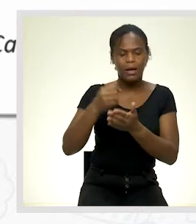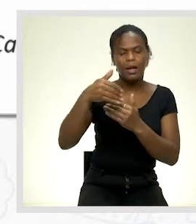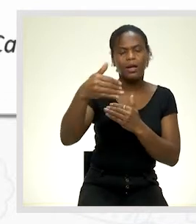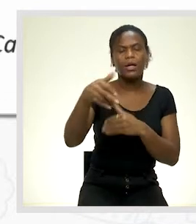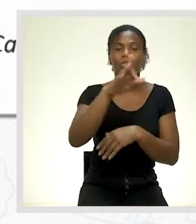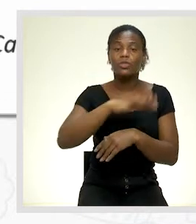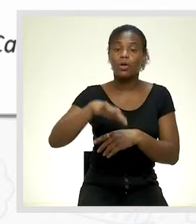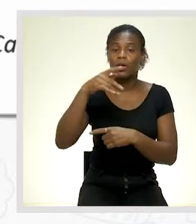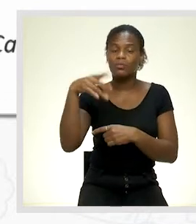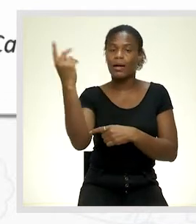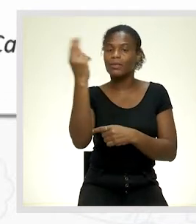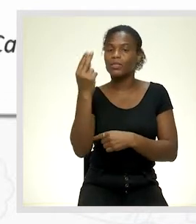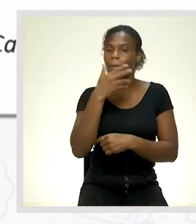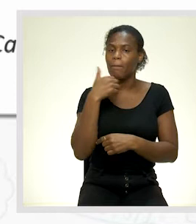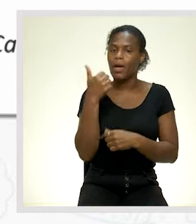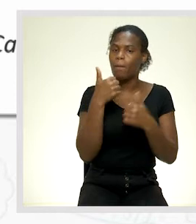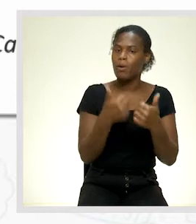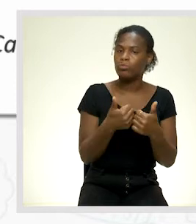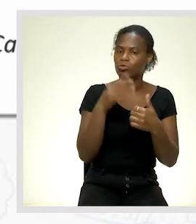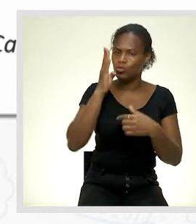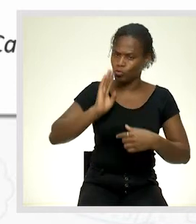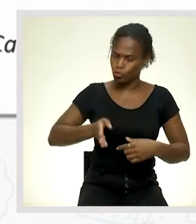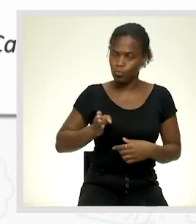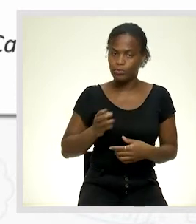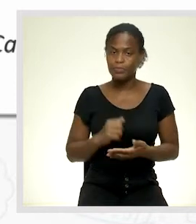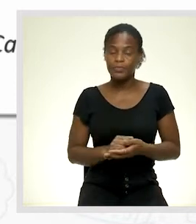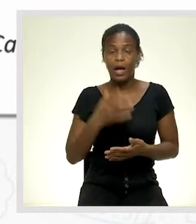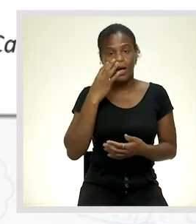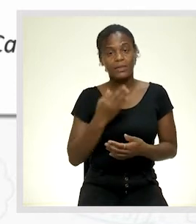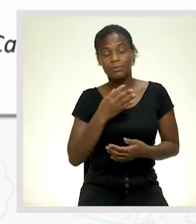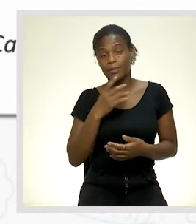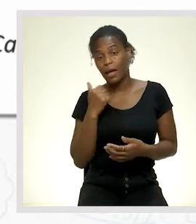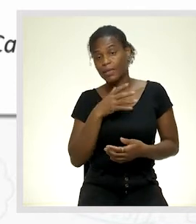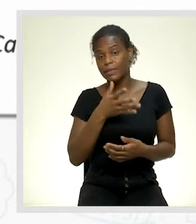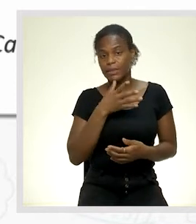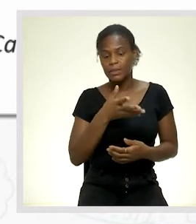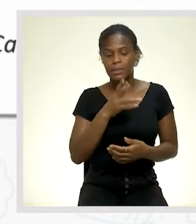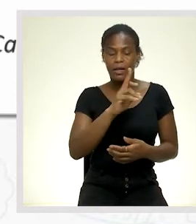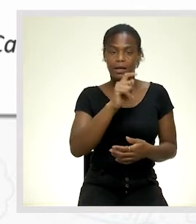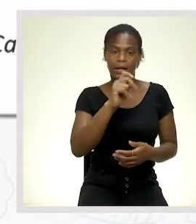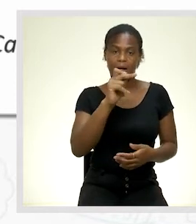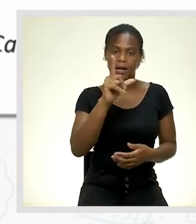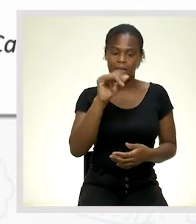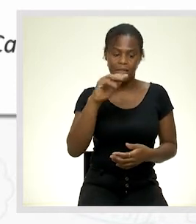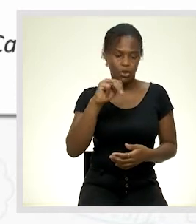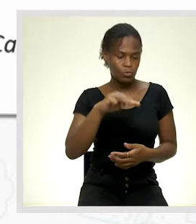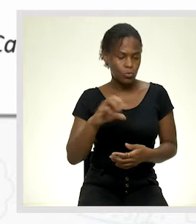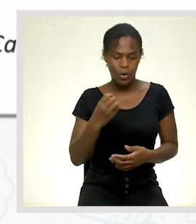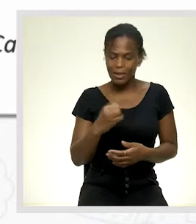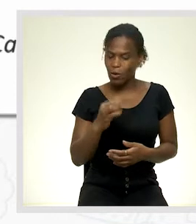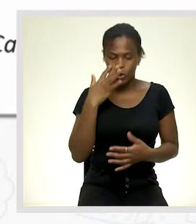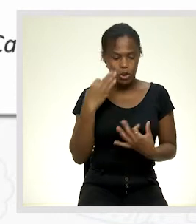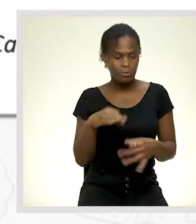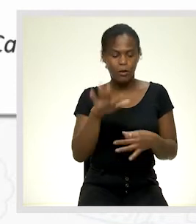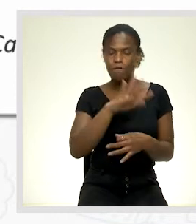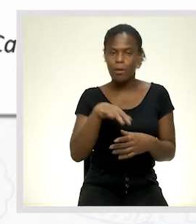região artística do belo, do bom e do justo. Assim considerado, o realismo deixa de ser um